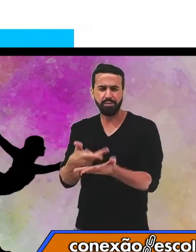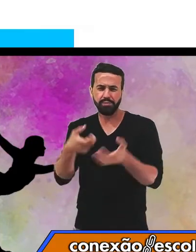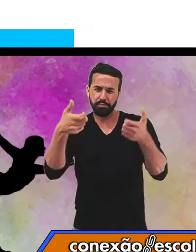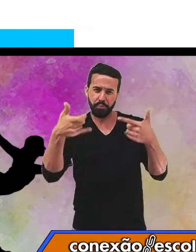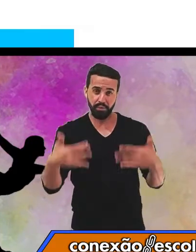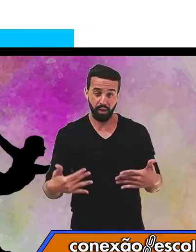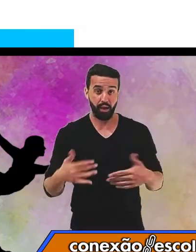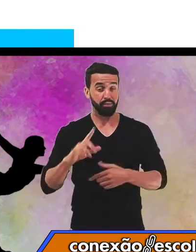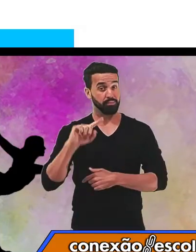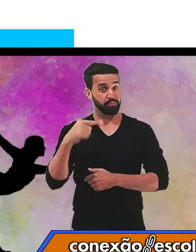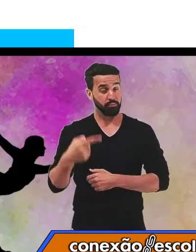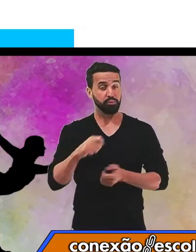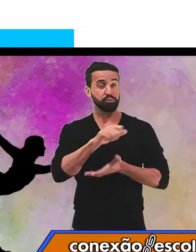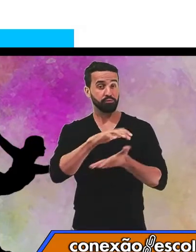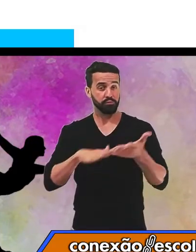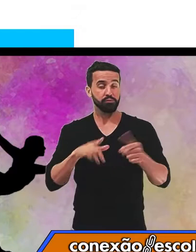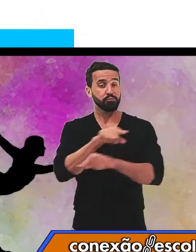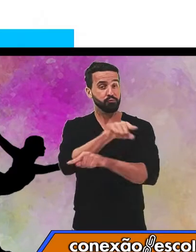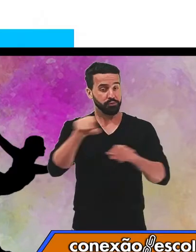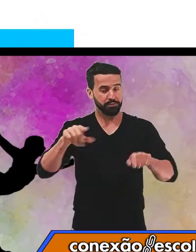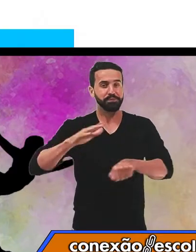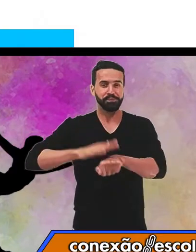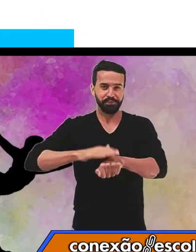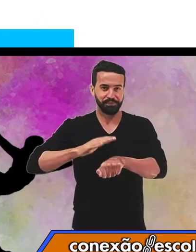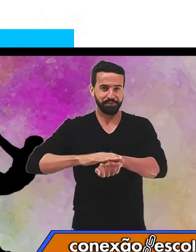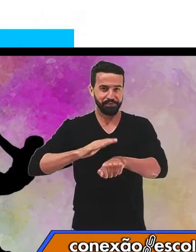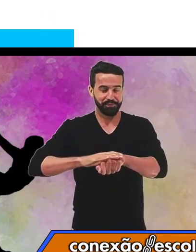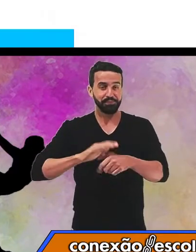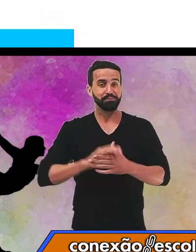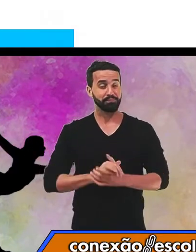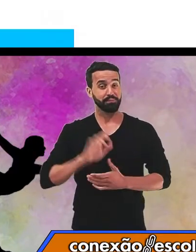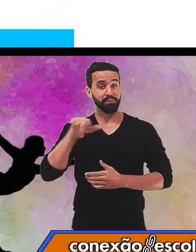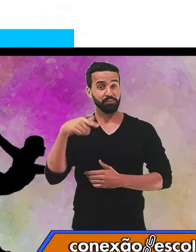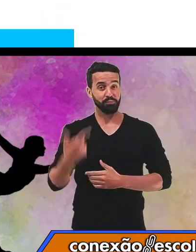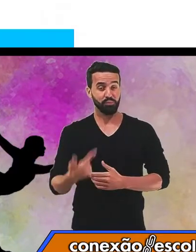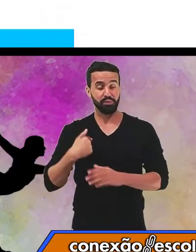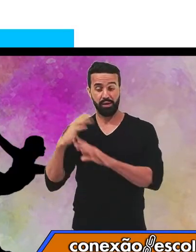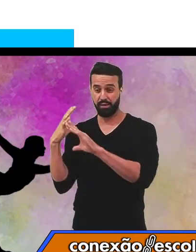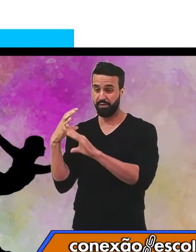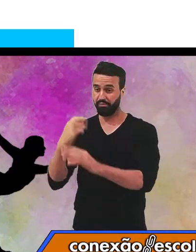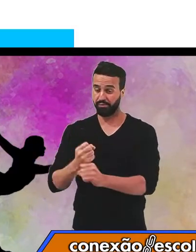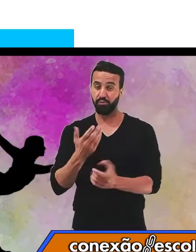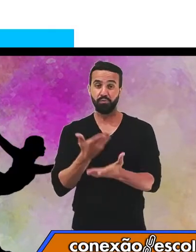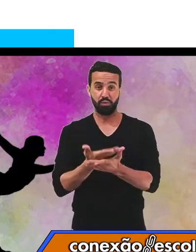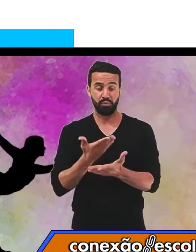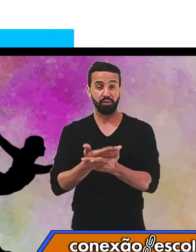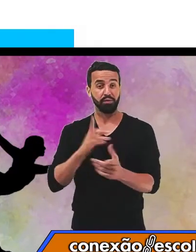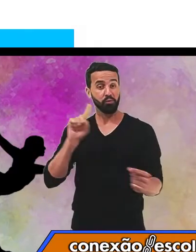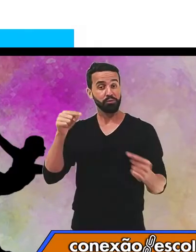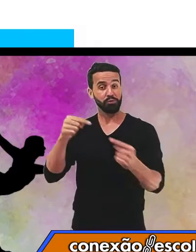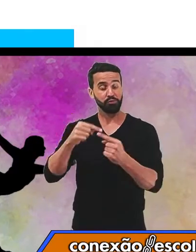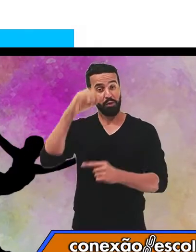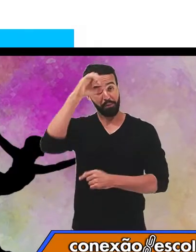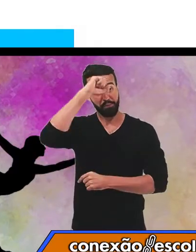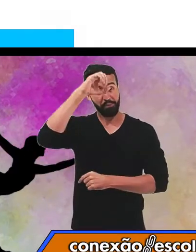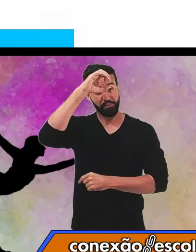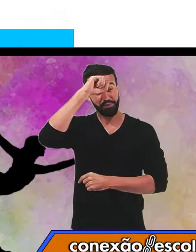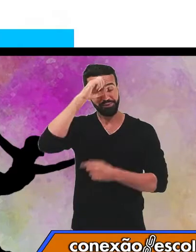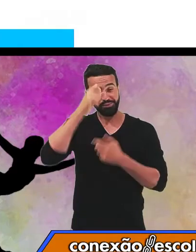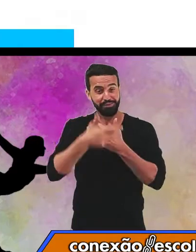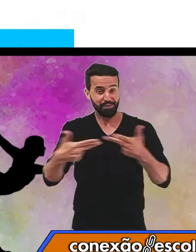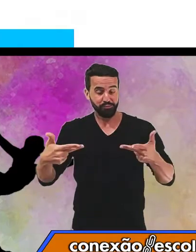algumas atividades para você fazer. Depois a gente faz a revisão e eu deixo vocês com os objetivos de aprendizagem